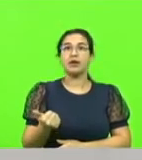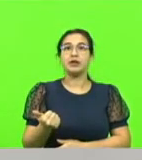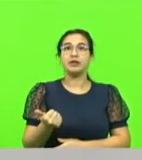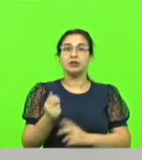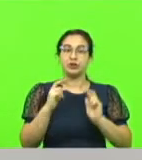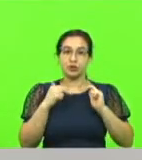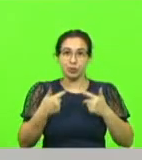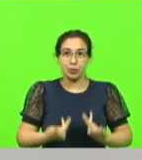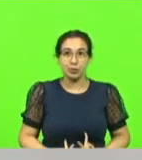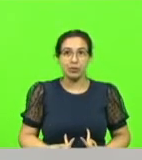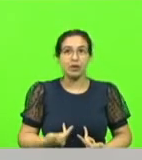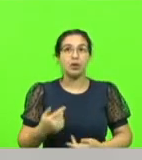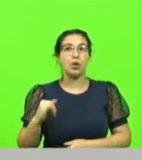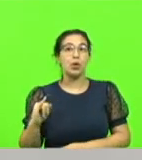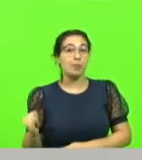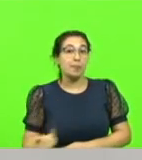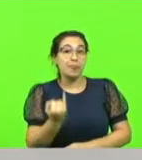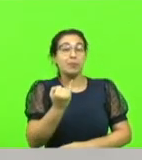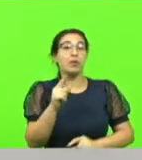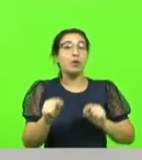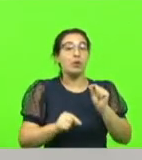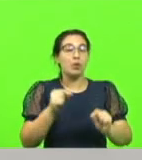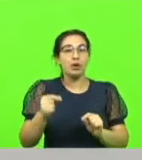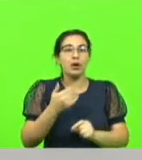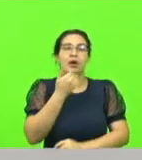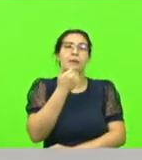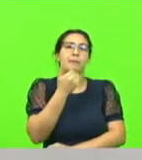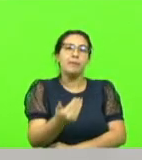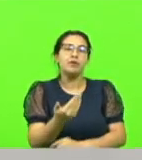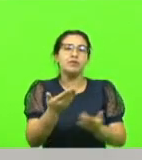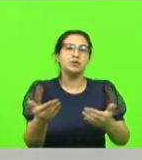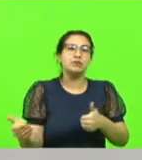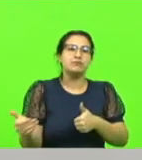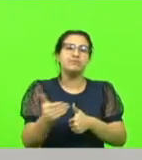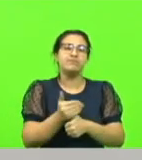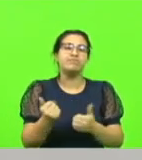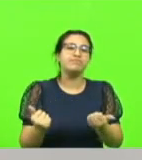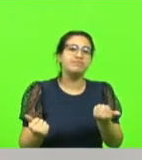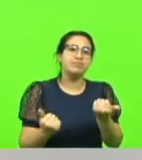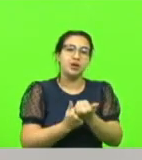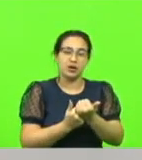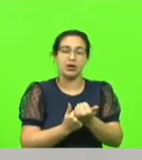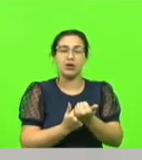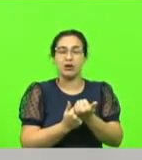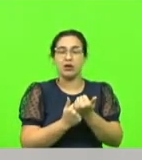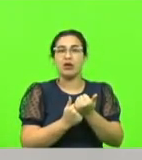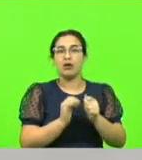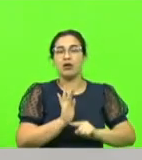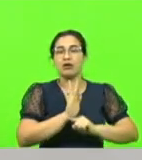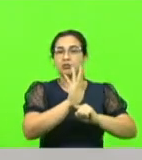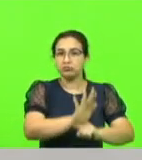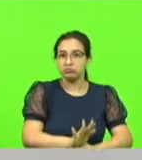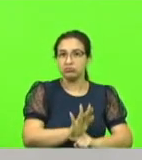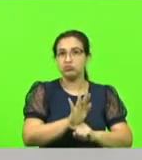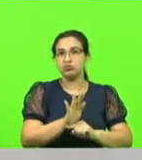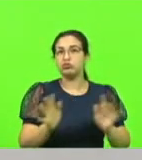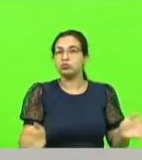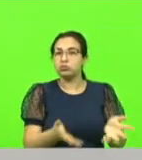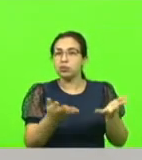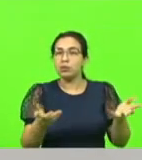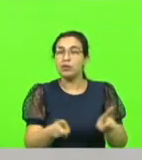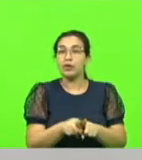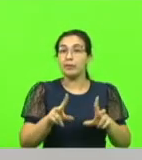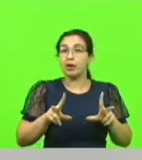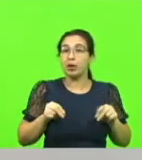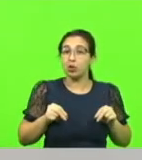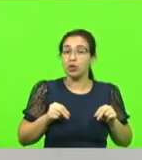importante matéria, solicito aqui aos colegas deputados apoio para aprovação desse projeto de lei que incentiva e reconhece a